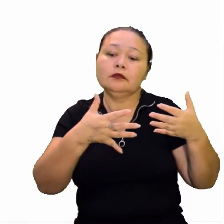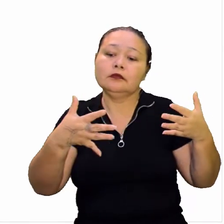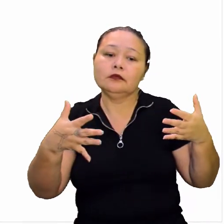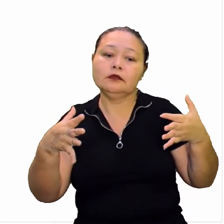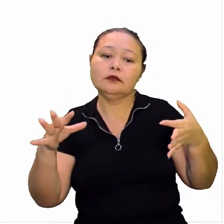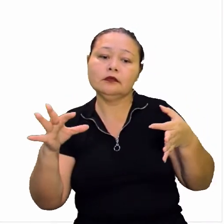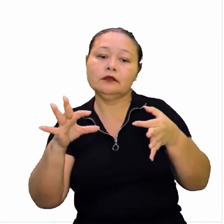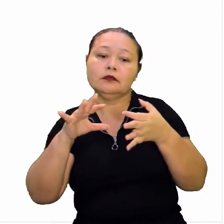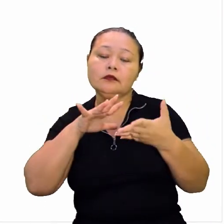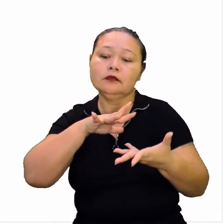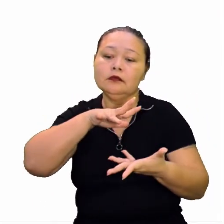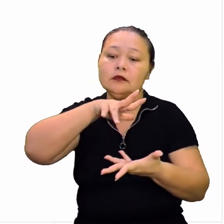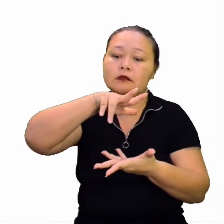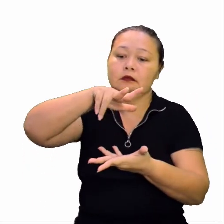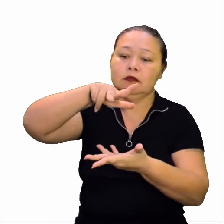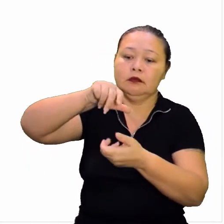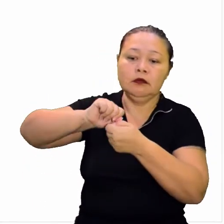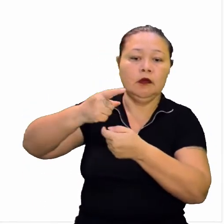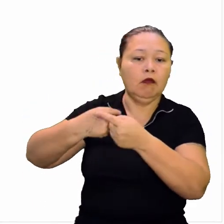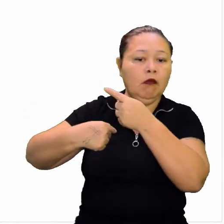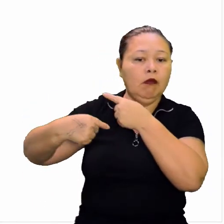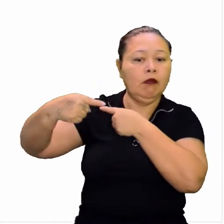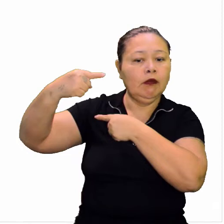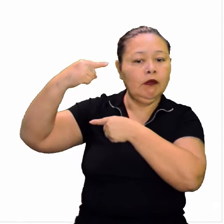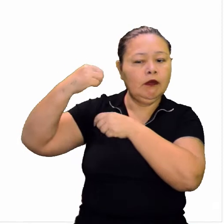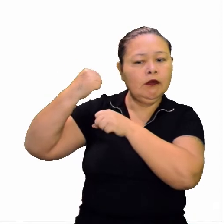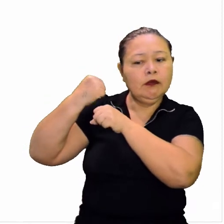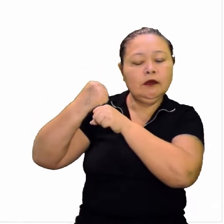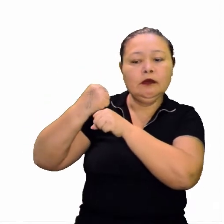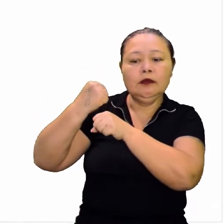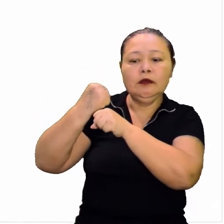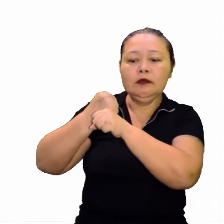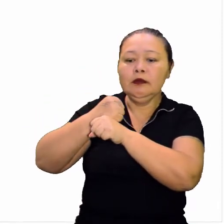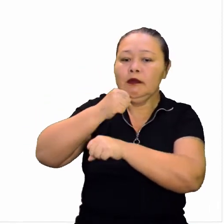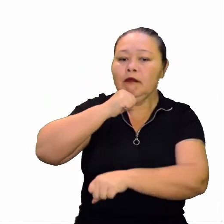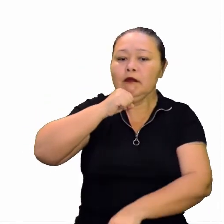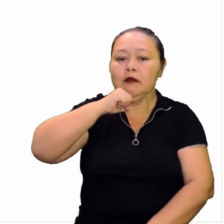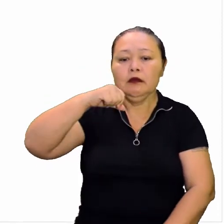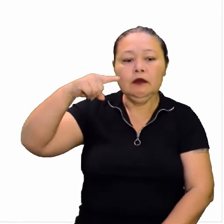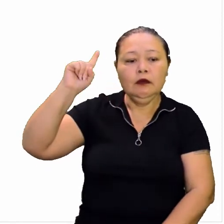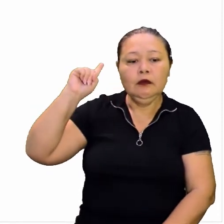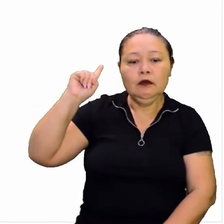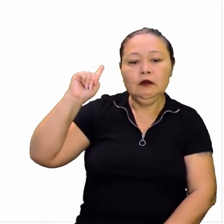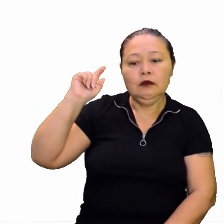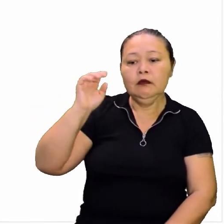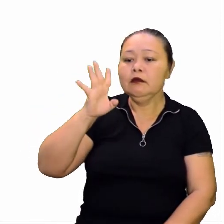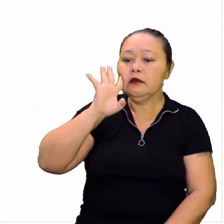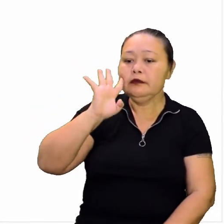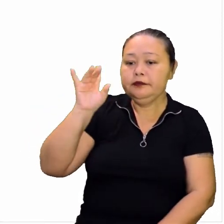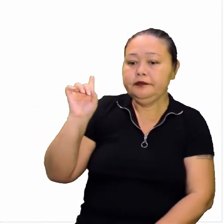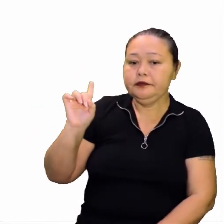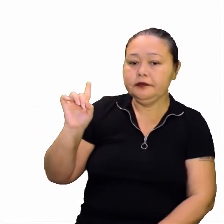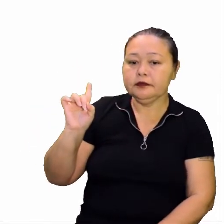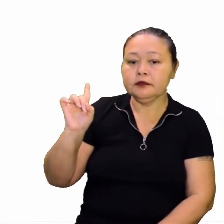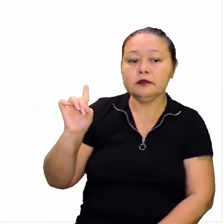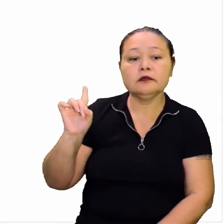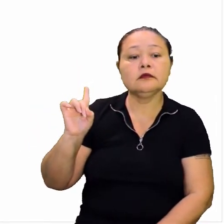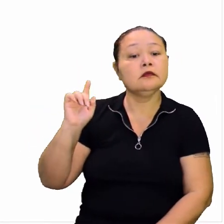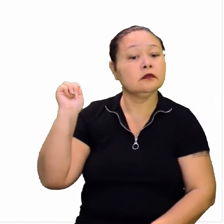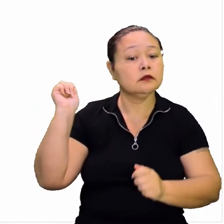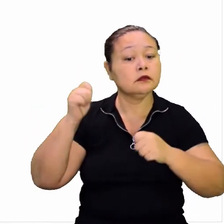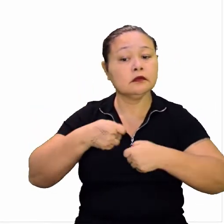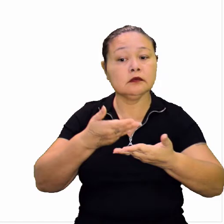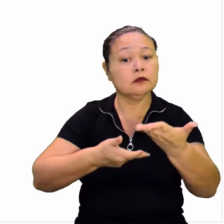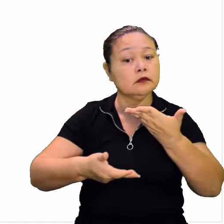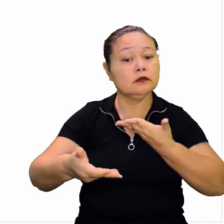grande parte da integração do mundo antigo. Olha que legal! Com sua